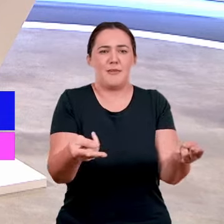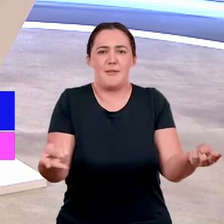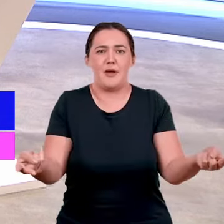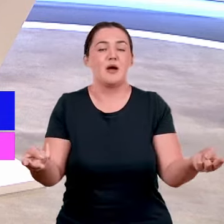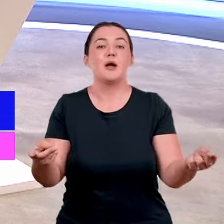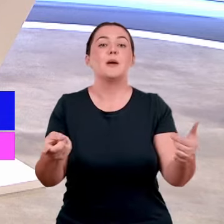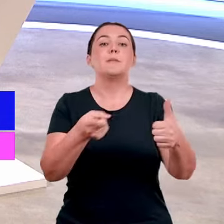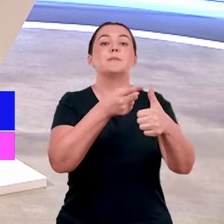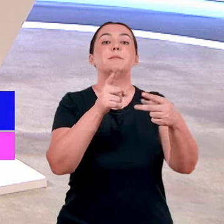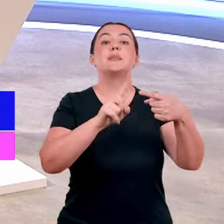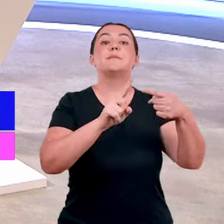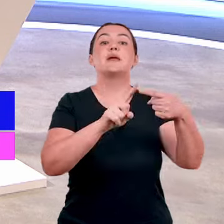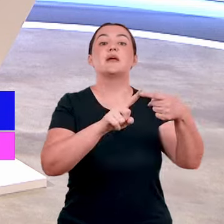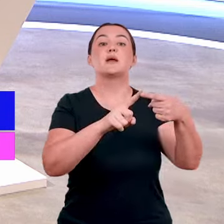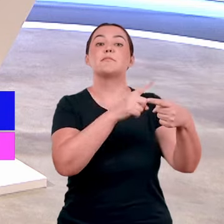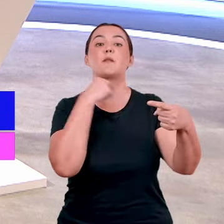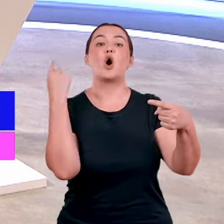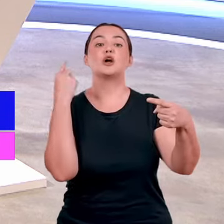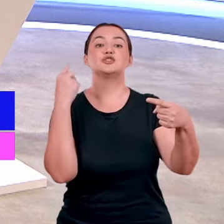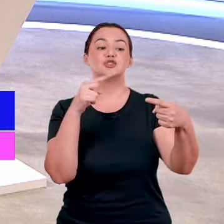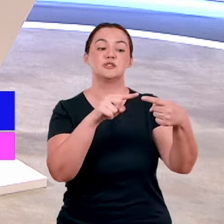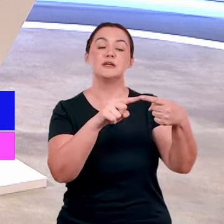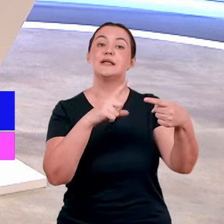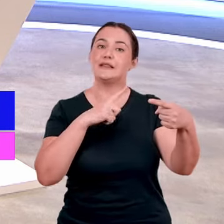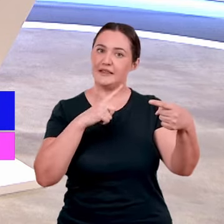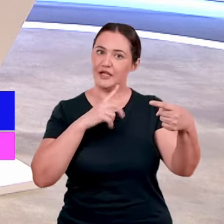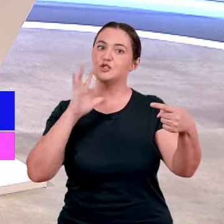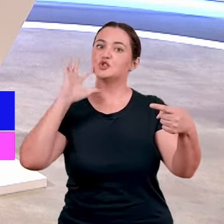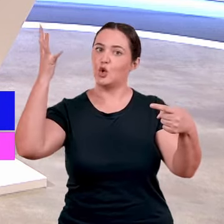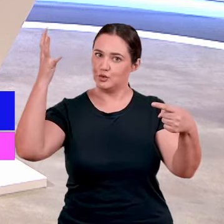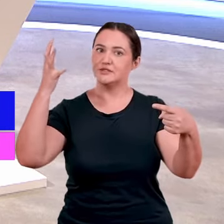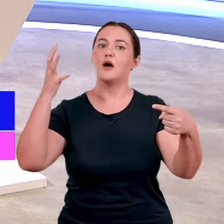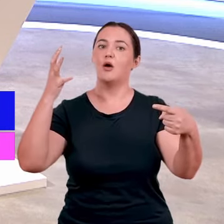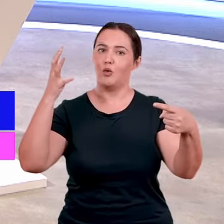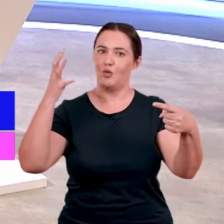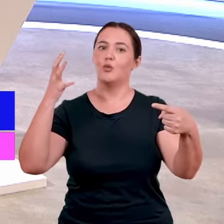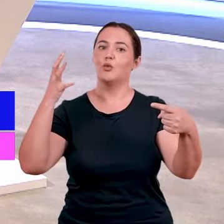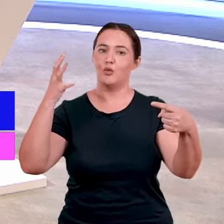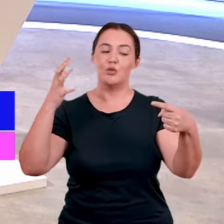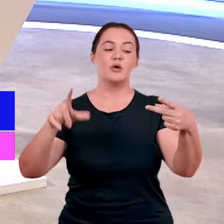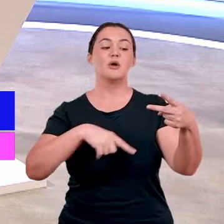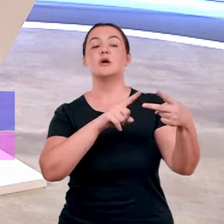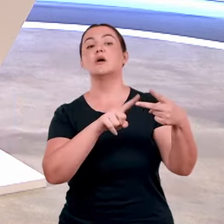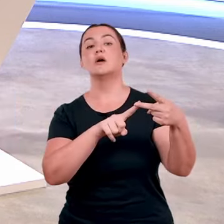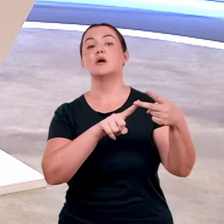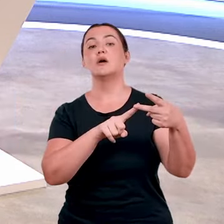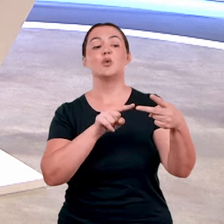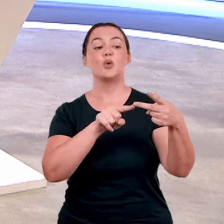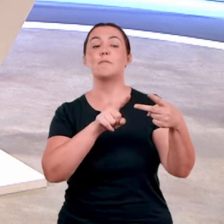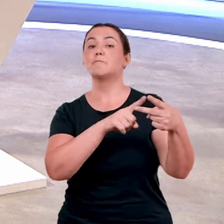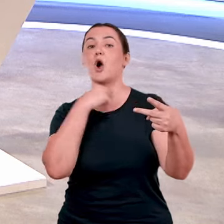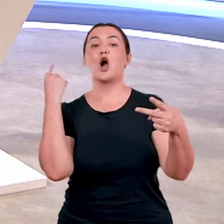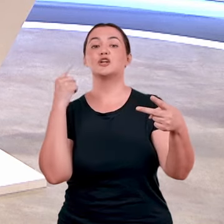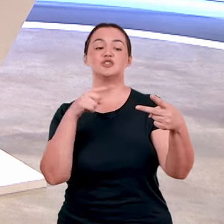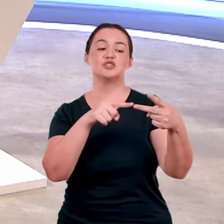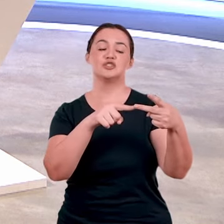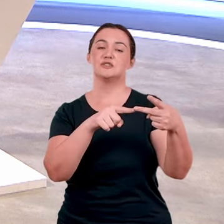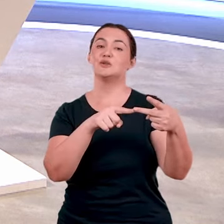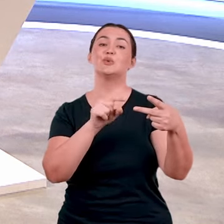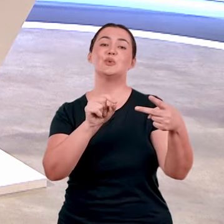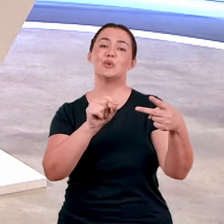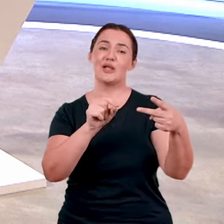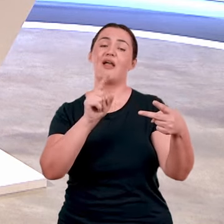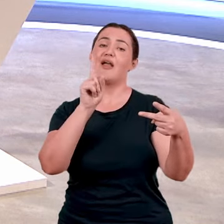estão nessa primeira morte, da qual existe uma saída, existe uma solução. Agora, essa segunda morte, que é